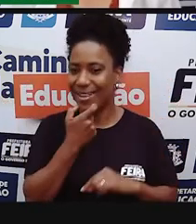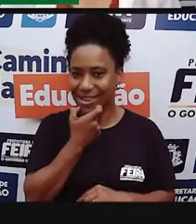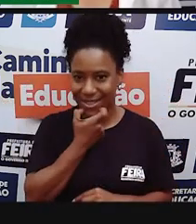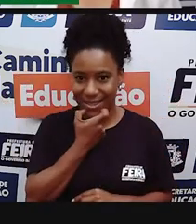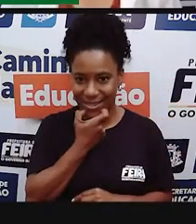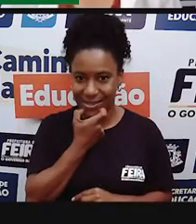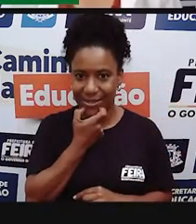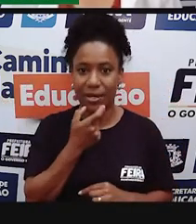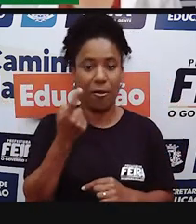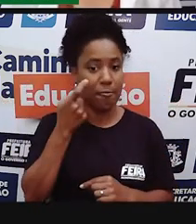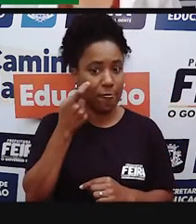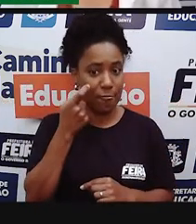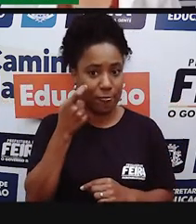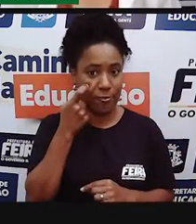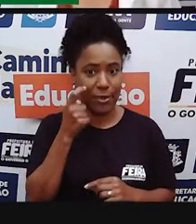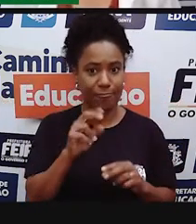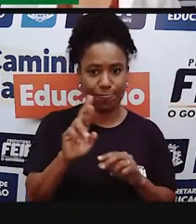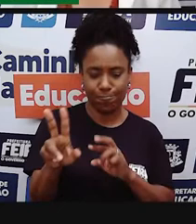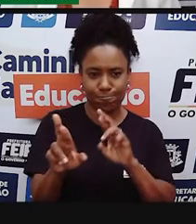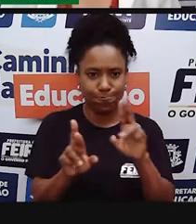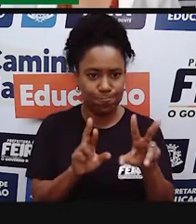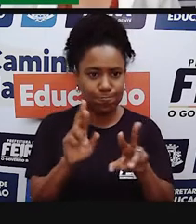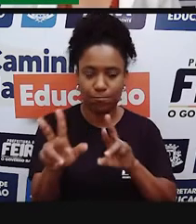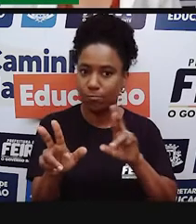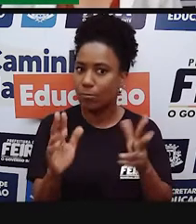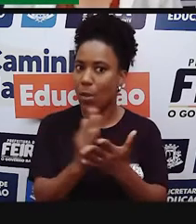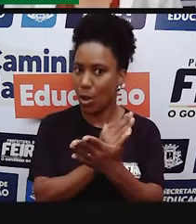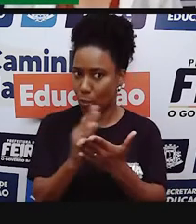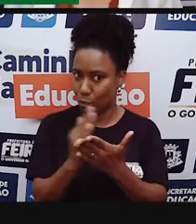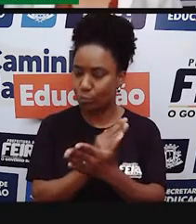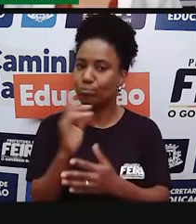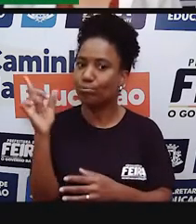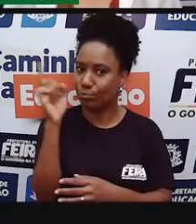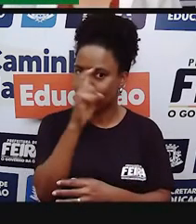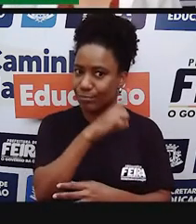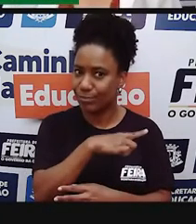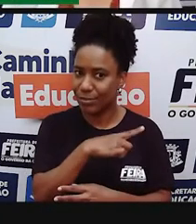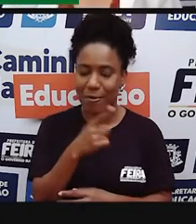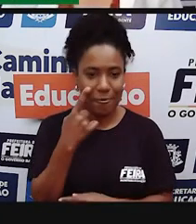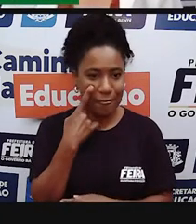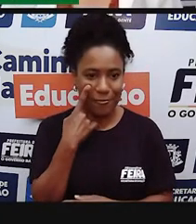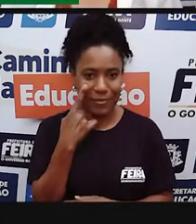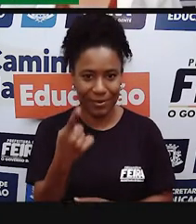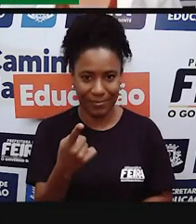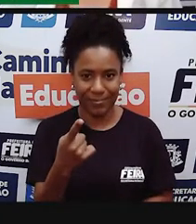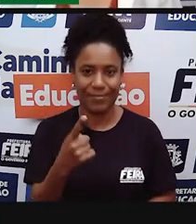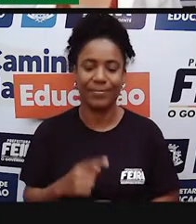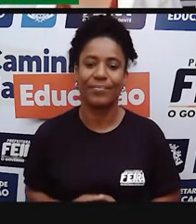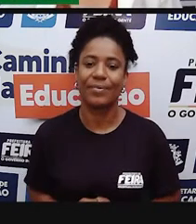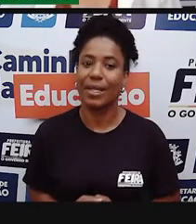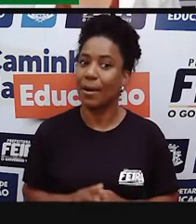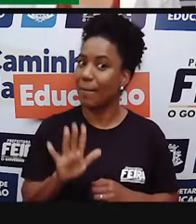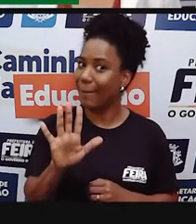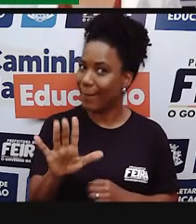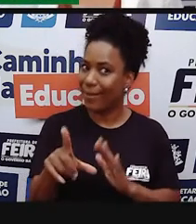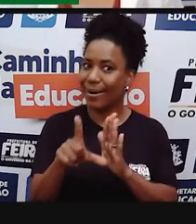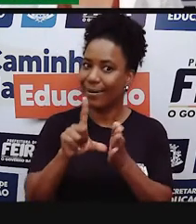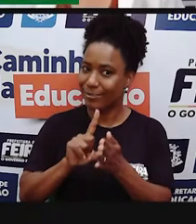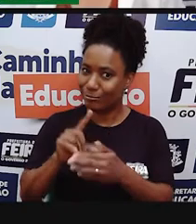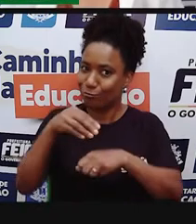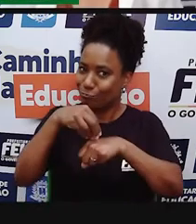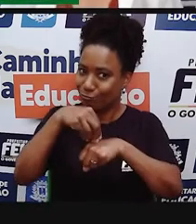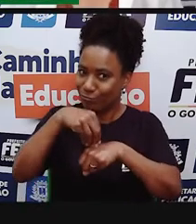observando diferentes graus de complexidade OK são é claro eu não